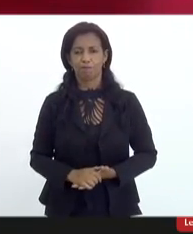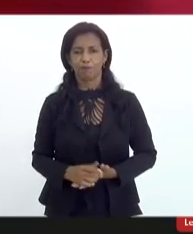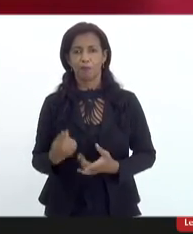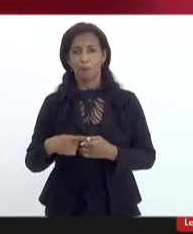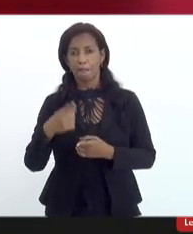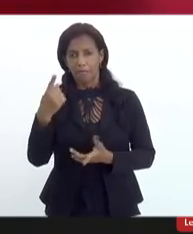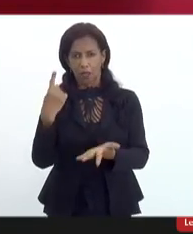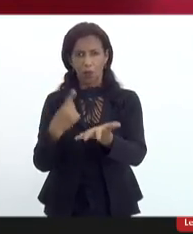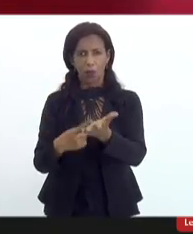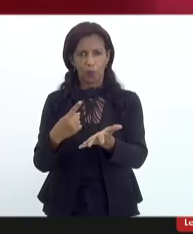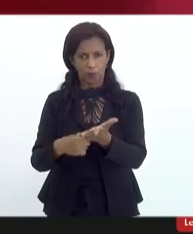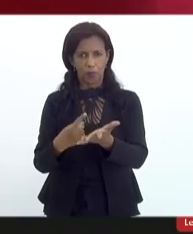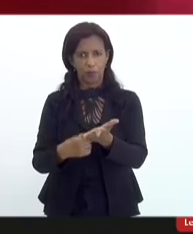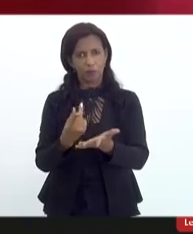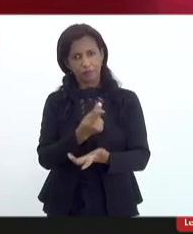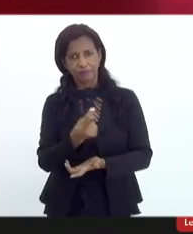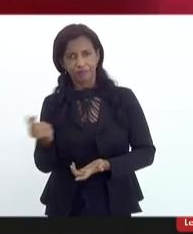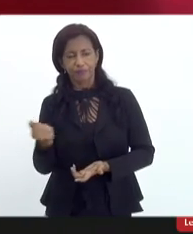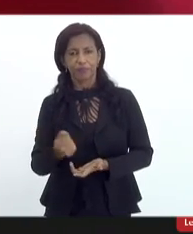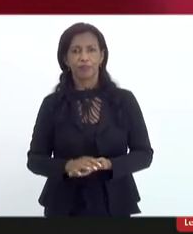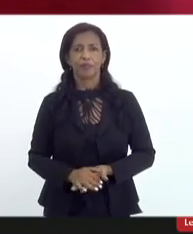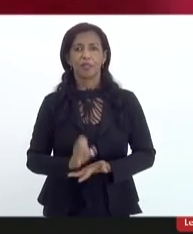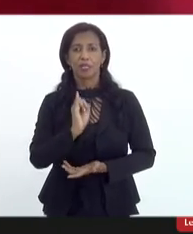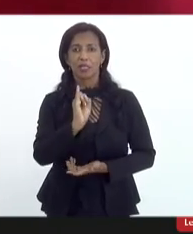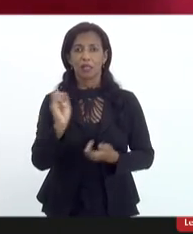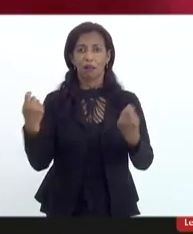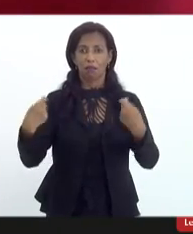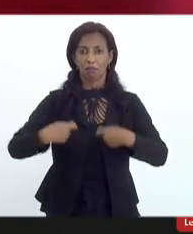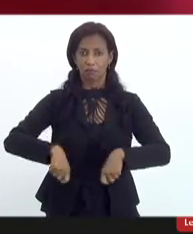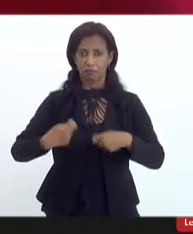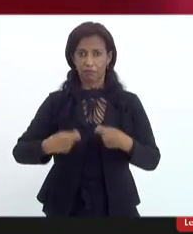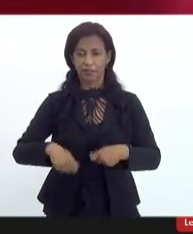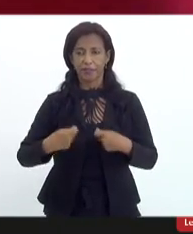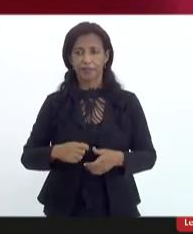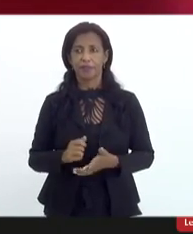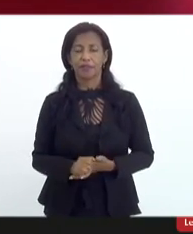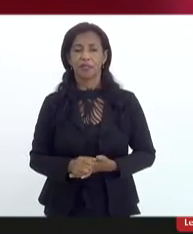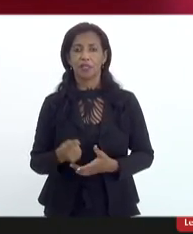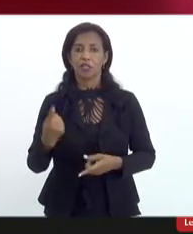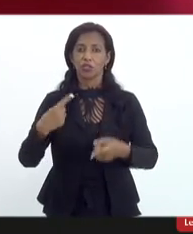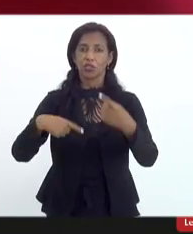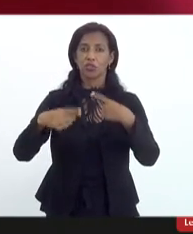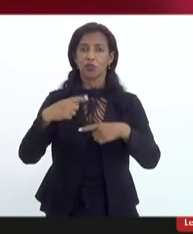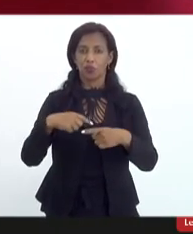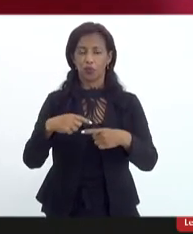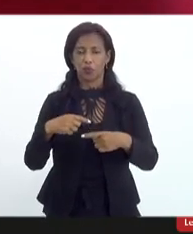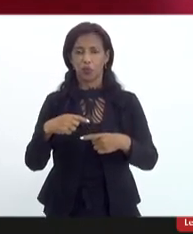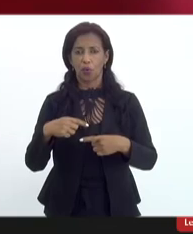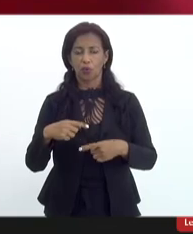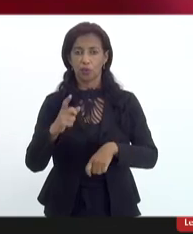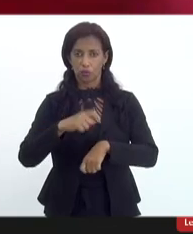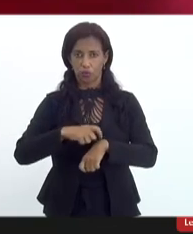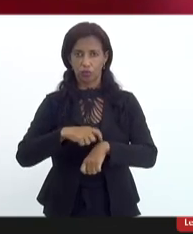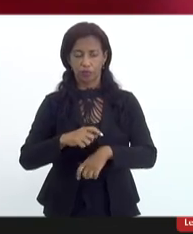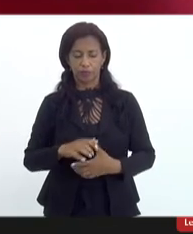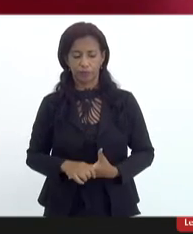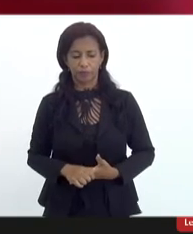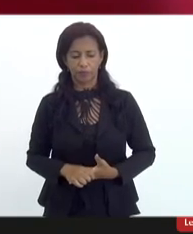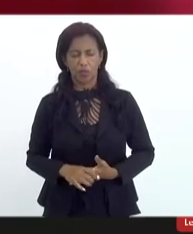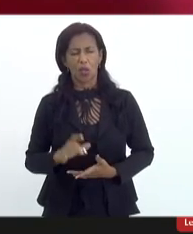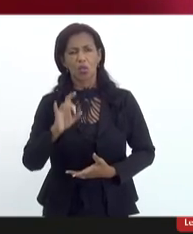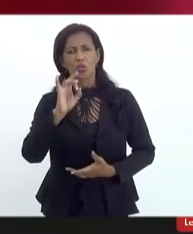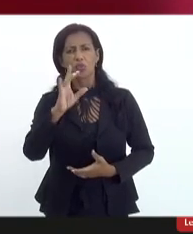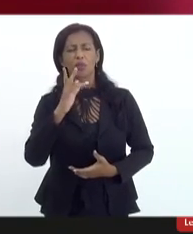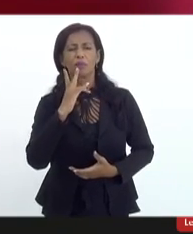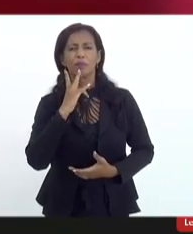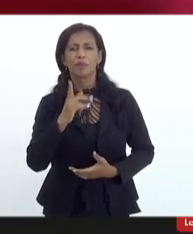um compromisso aí para se retirar, e se houver necessidade, a gente retorna antes do seu horário. Apenas para falar